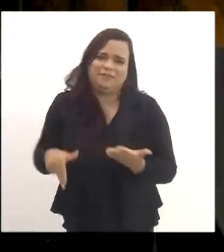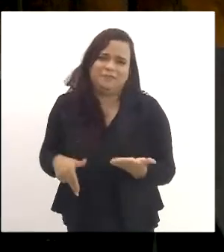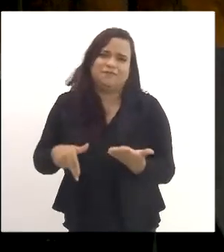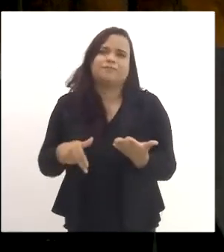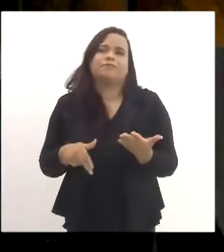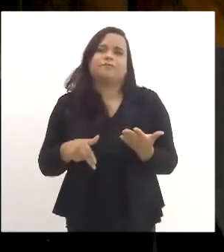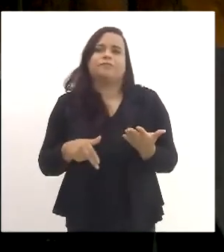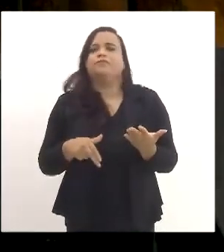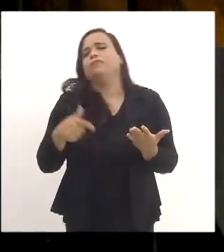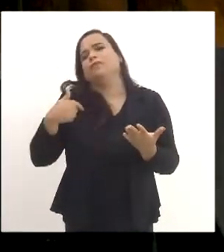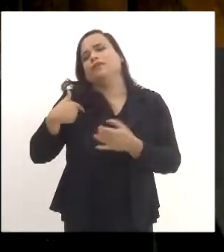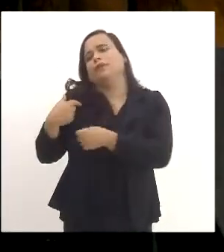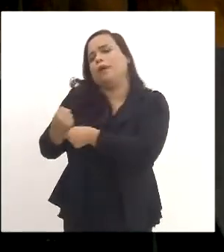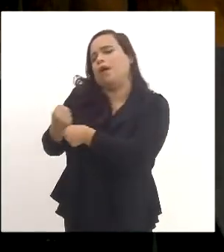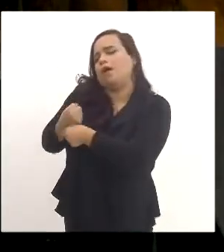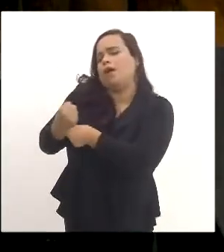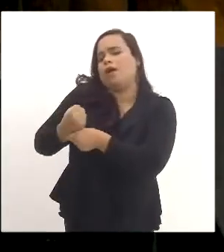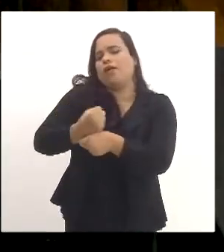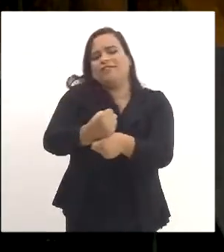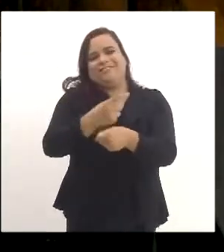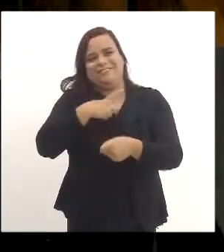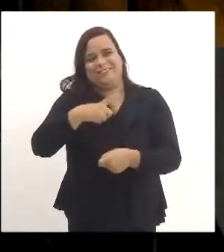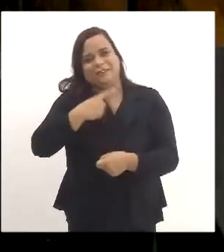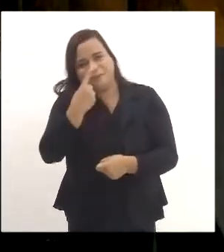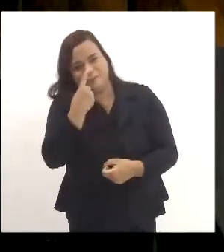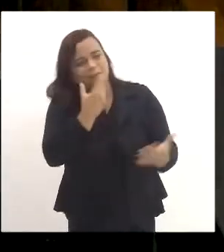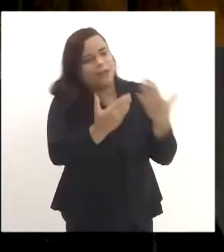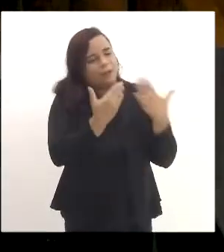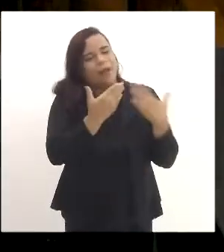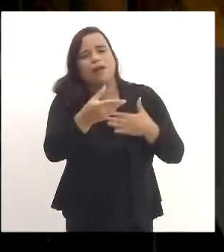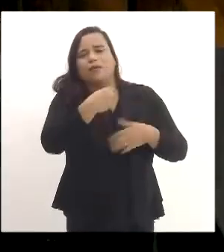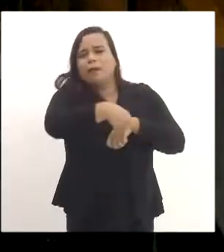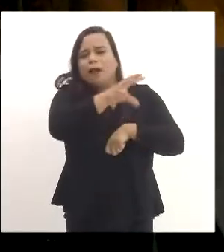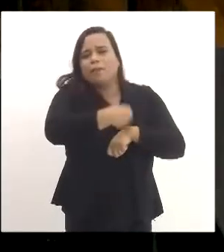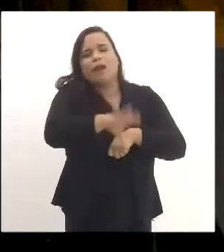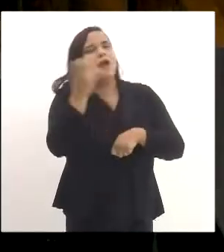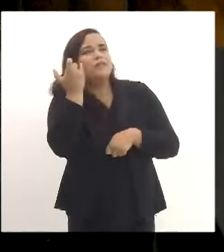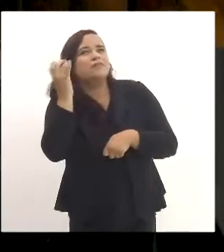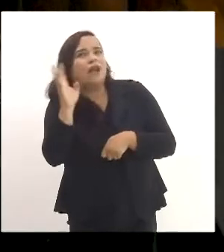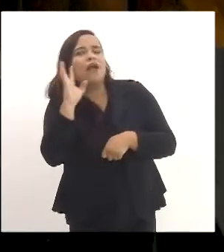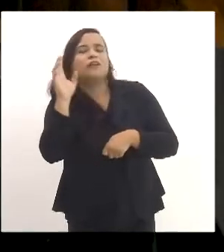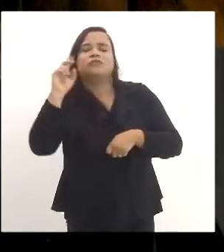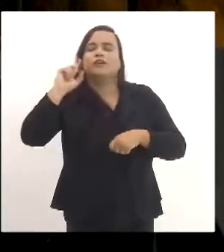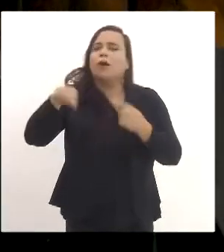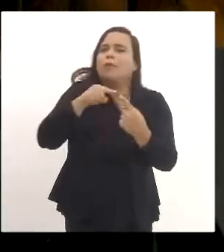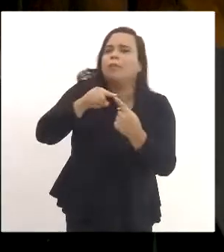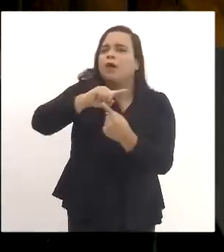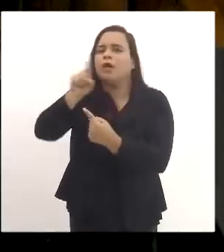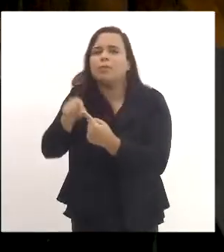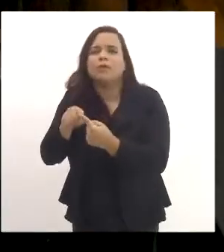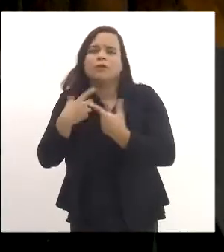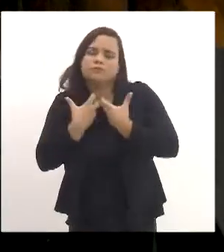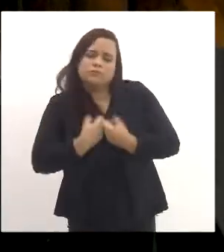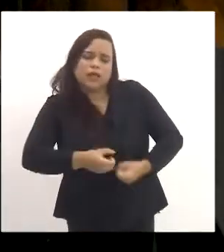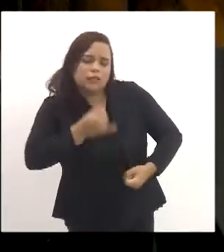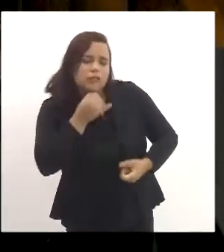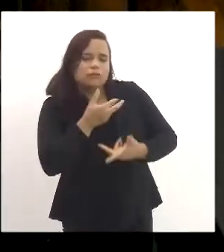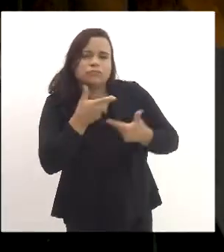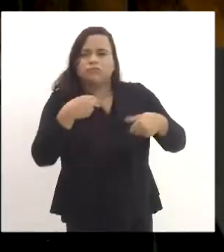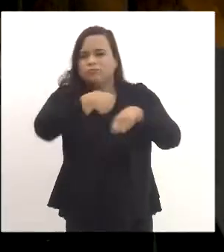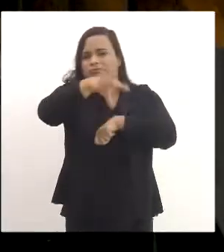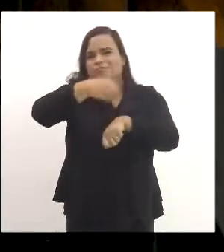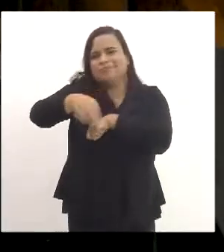ao longo das últimas décadas, partilhei ideias, ambições, amarguras, mas sempre